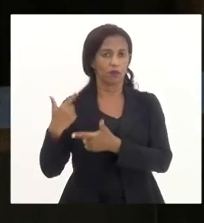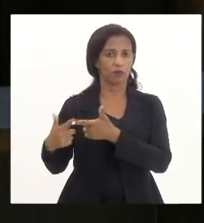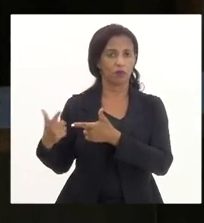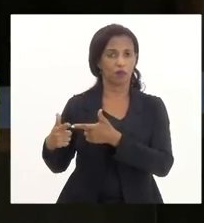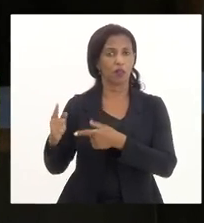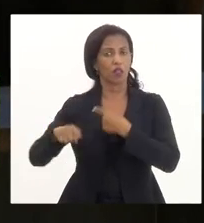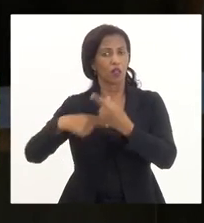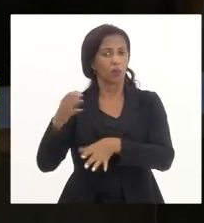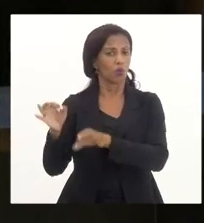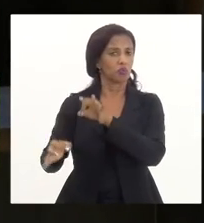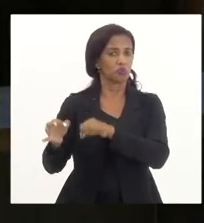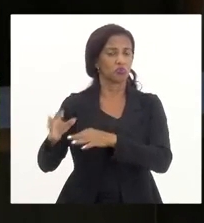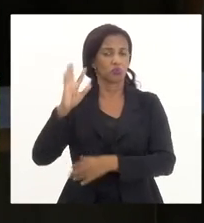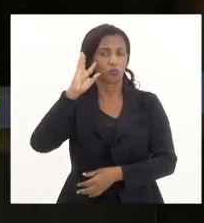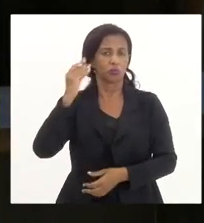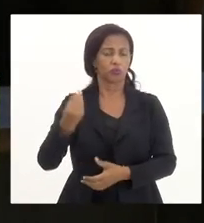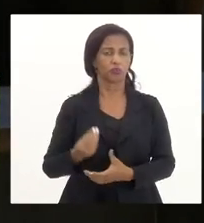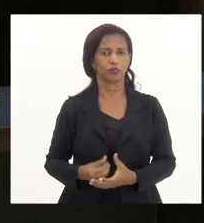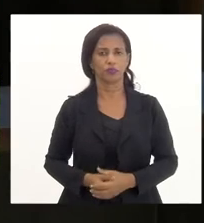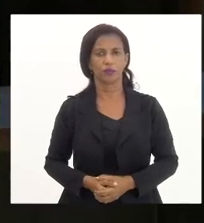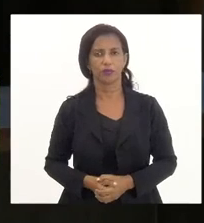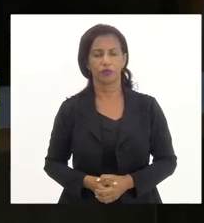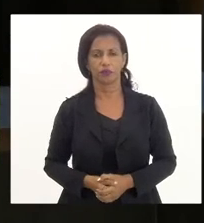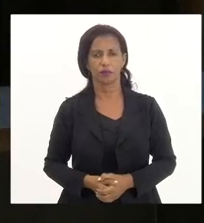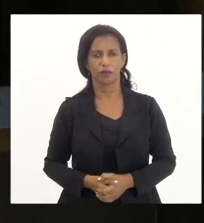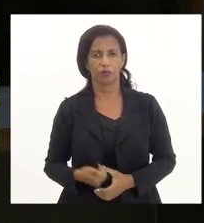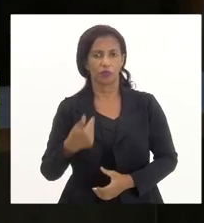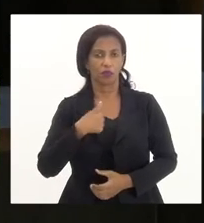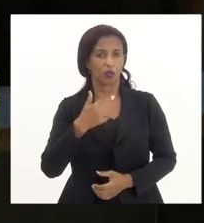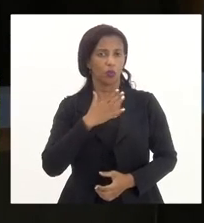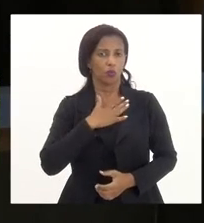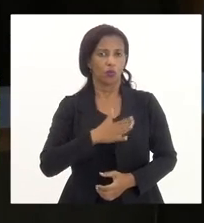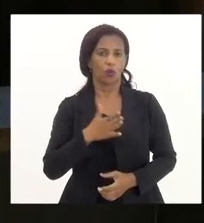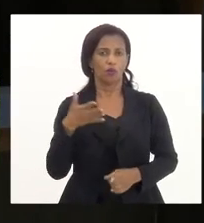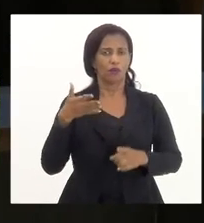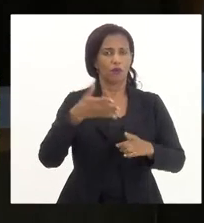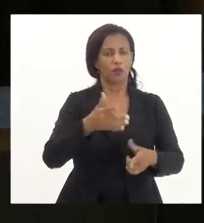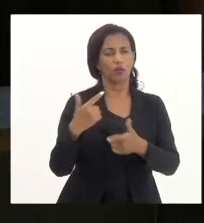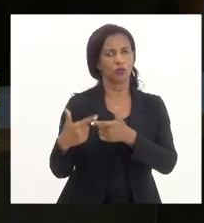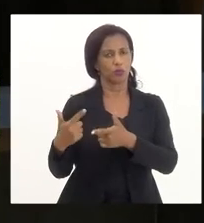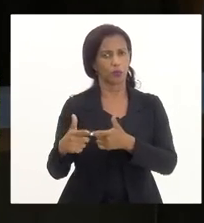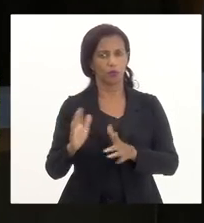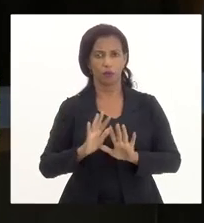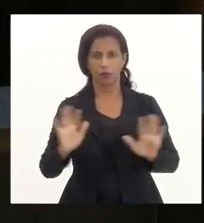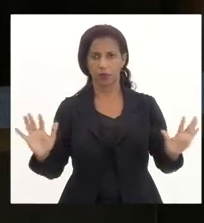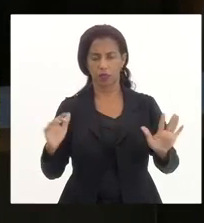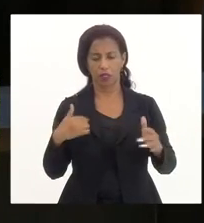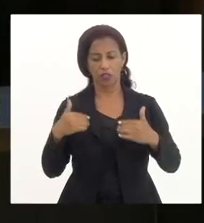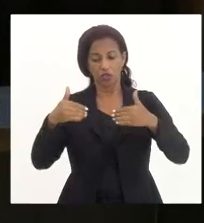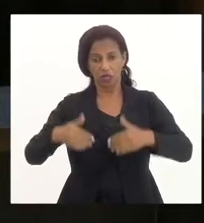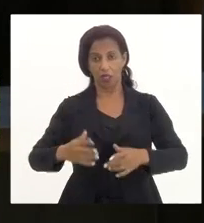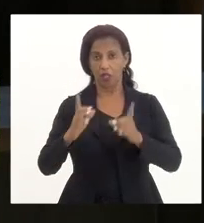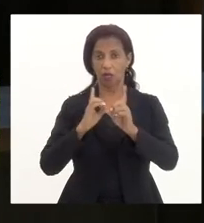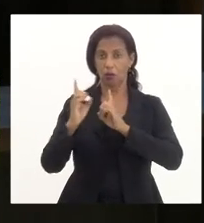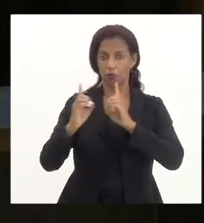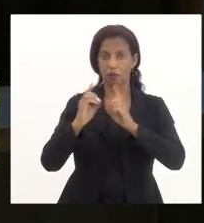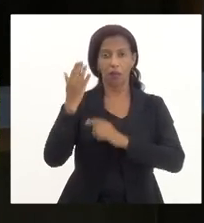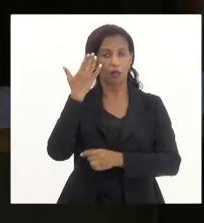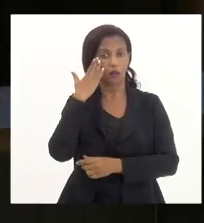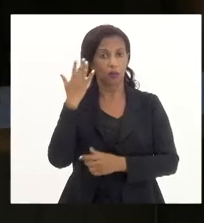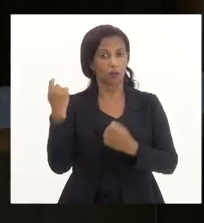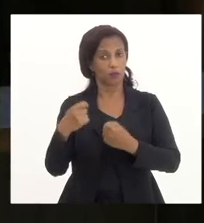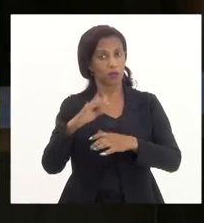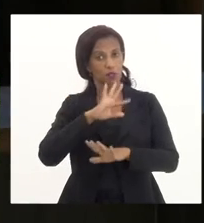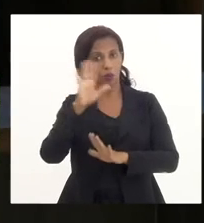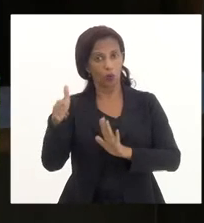e depois deixar que a justiça resolva e eu não gosto de enfrentar os problemas dessa maneira a gente tá aqui fazer um debate que eu entendo que